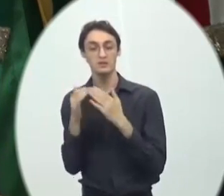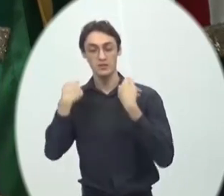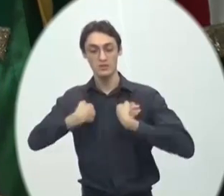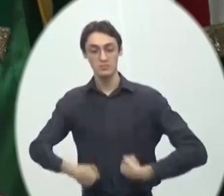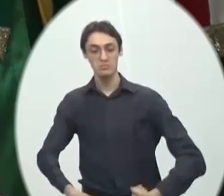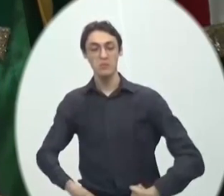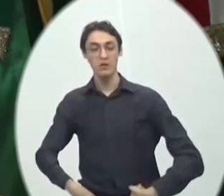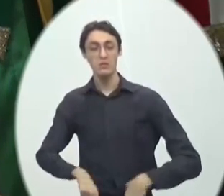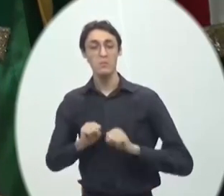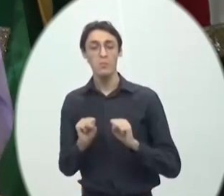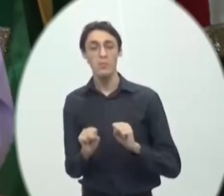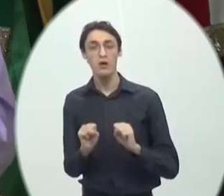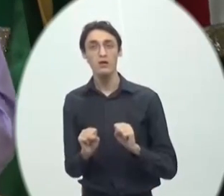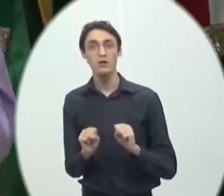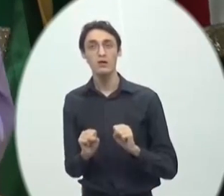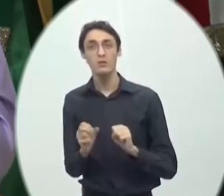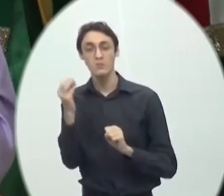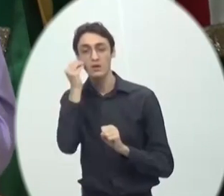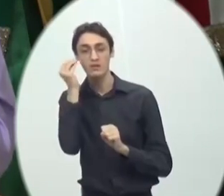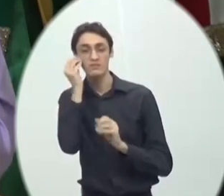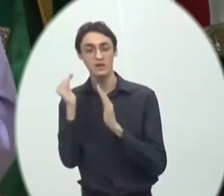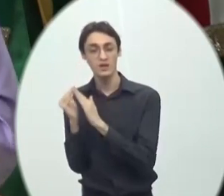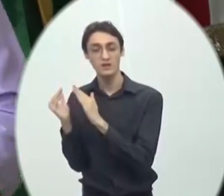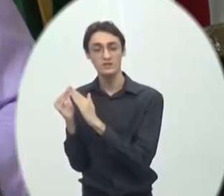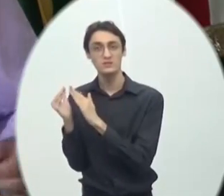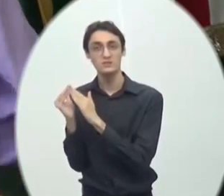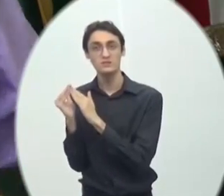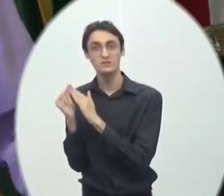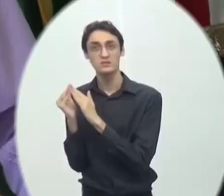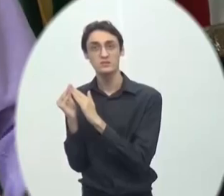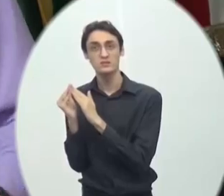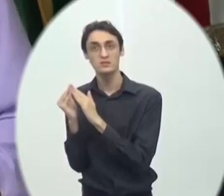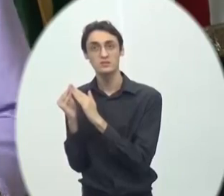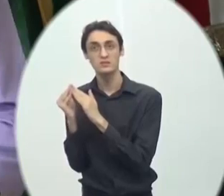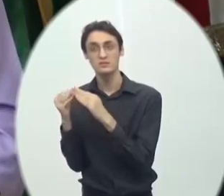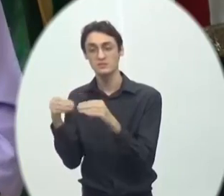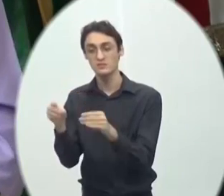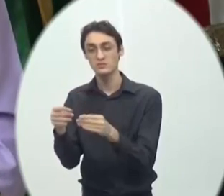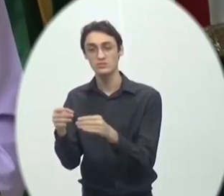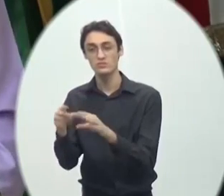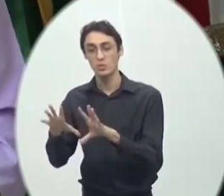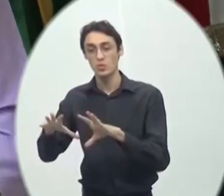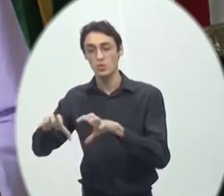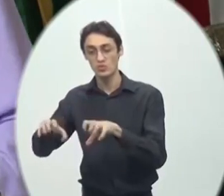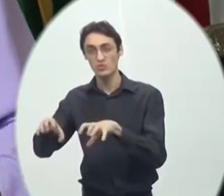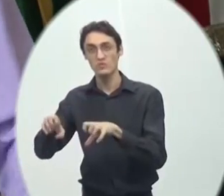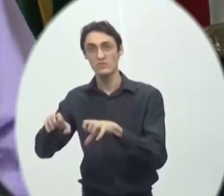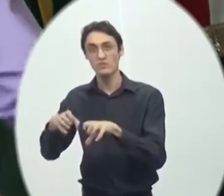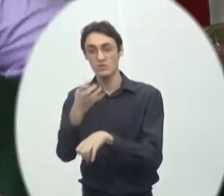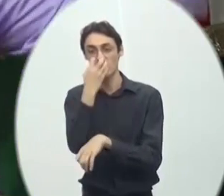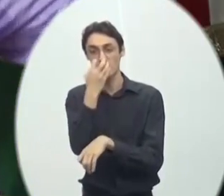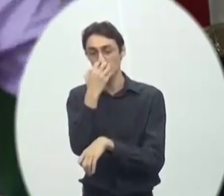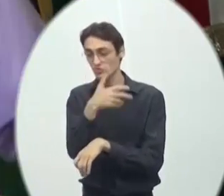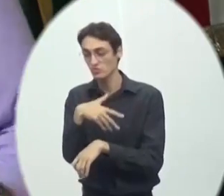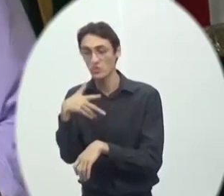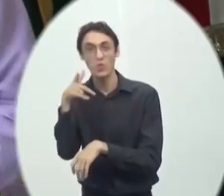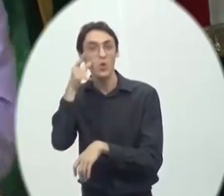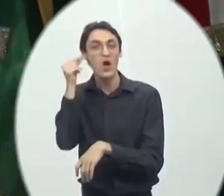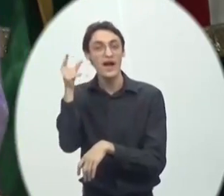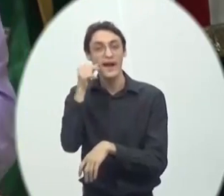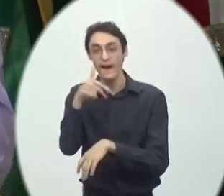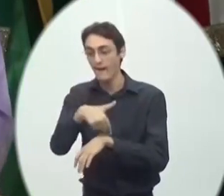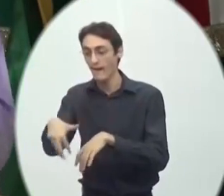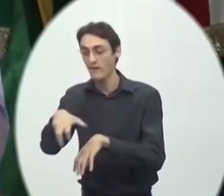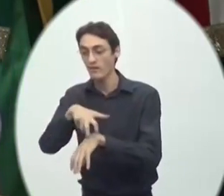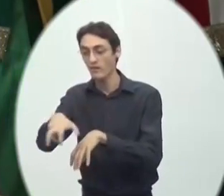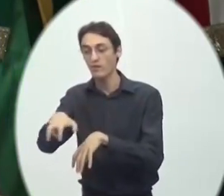prova a roupa lá na casa, deixa em cima do sofá, O cachorro passa por cima, o gato passa por cima, devolve no